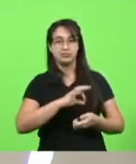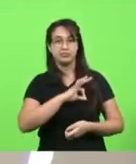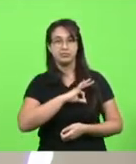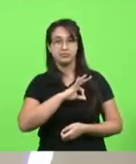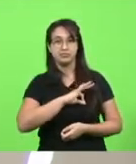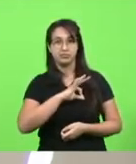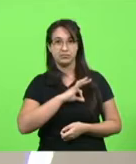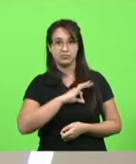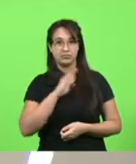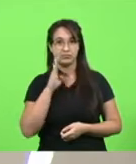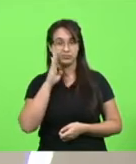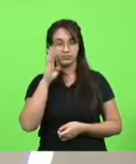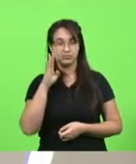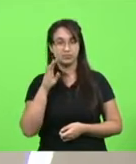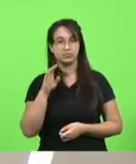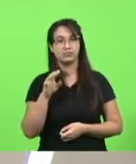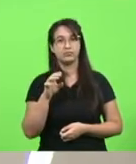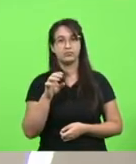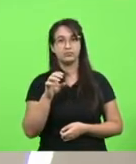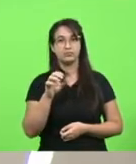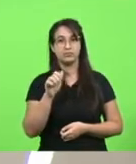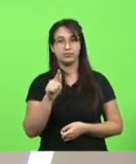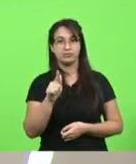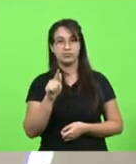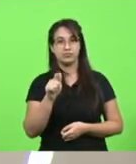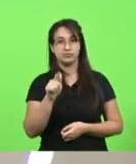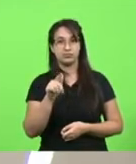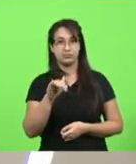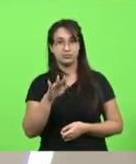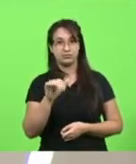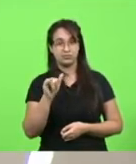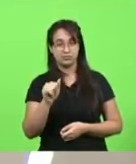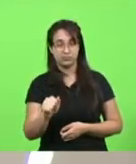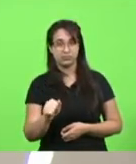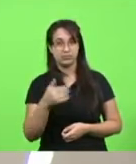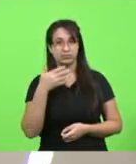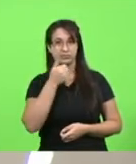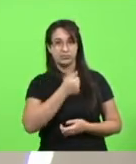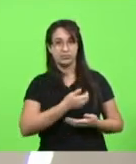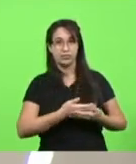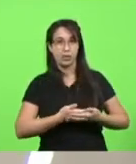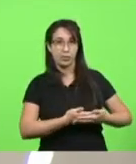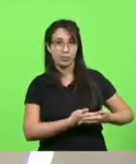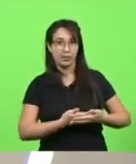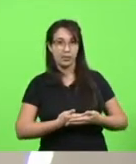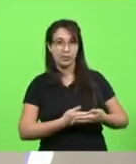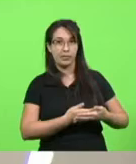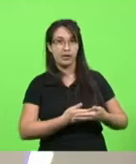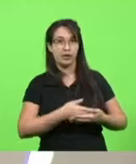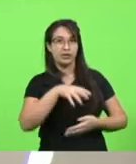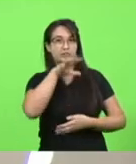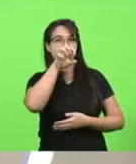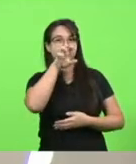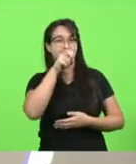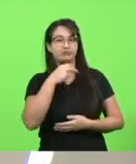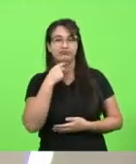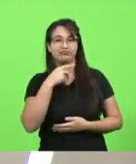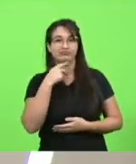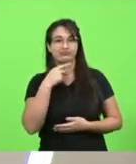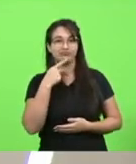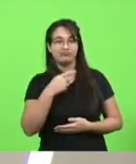soldado Pelizari e soldado Aguiar, pelo salvamento de um bebê que estava com as vias aéreas obstruídas, em